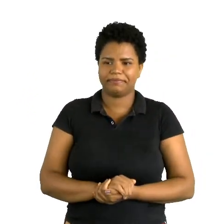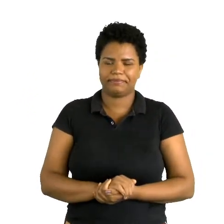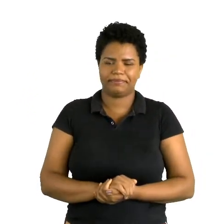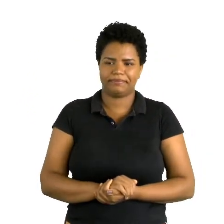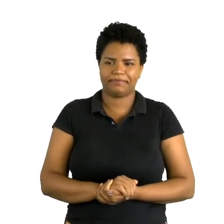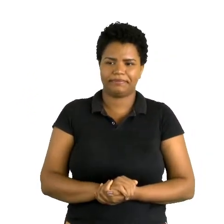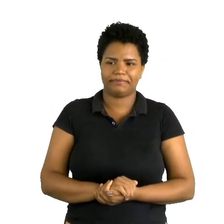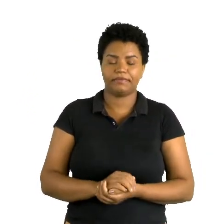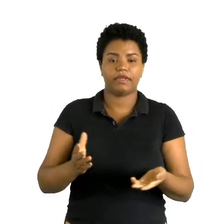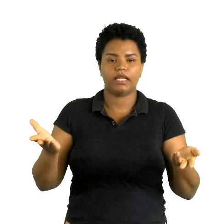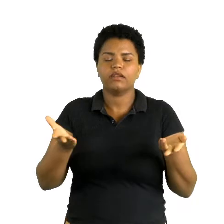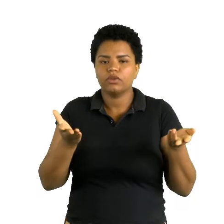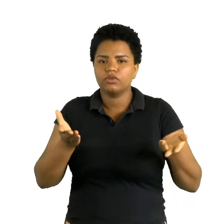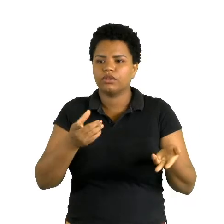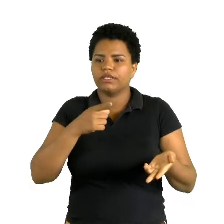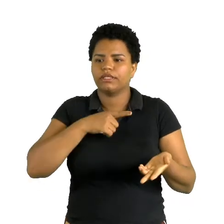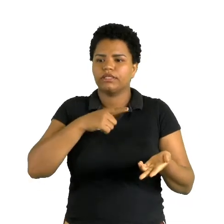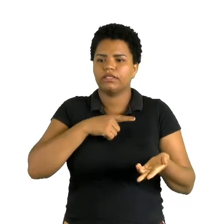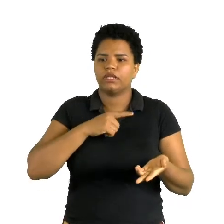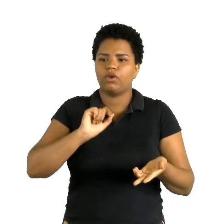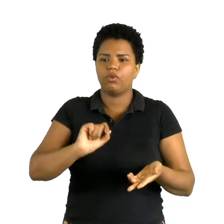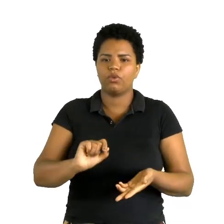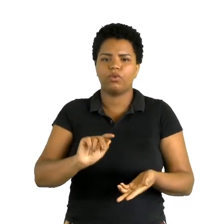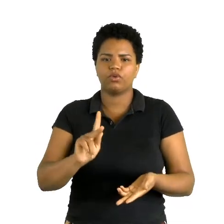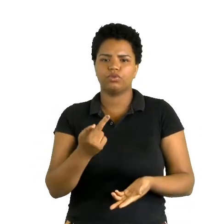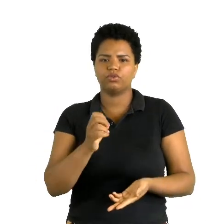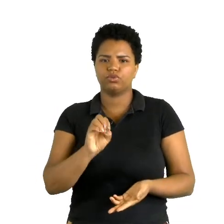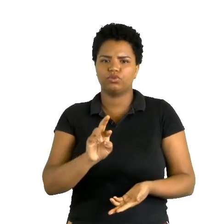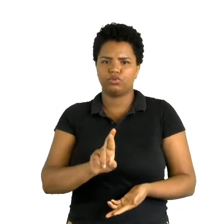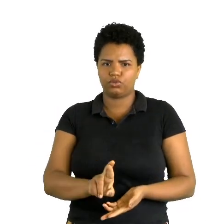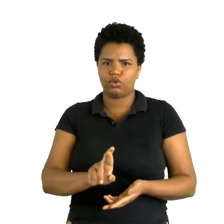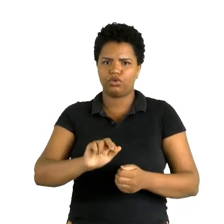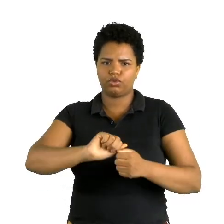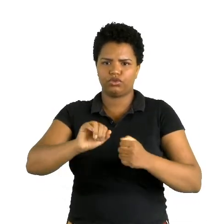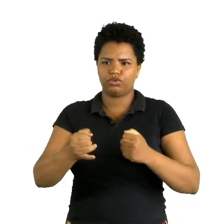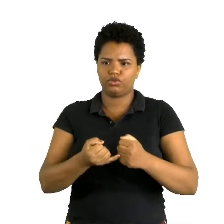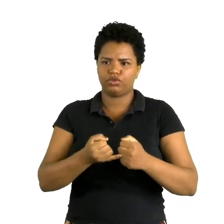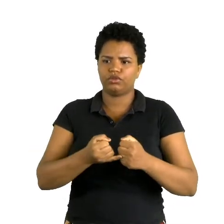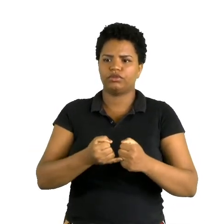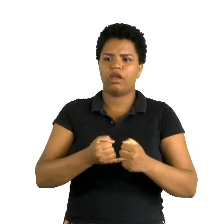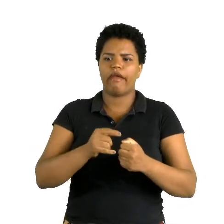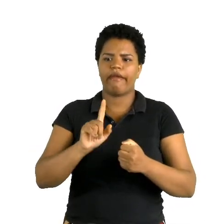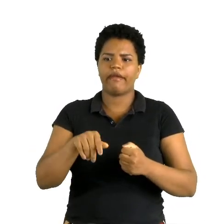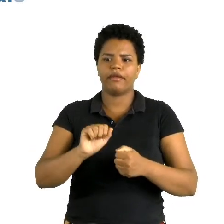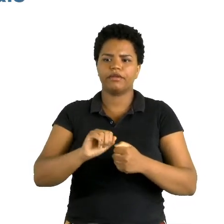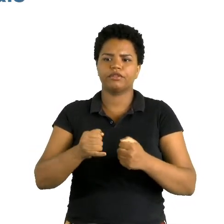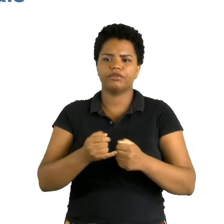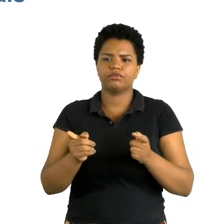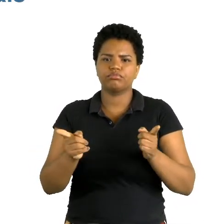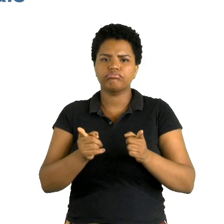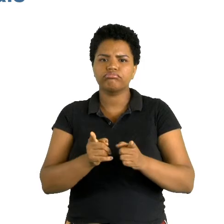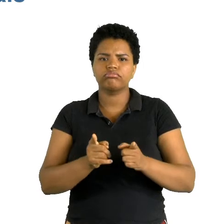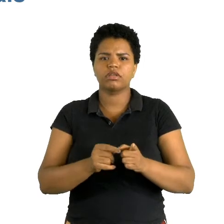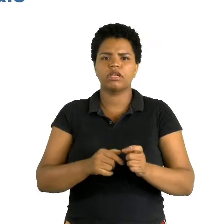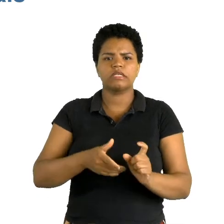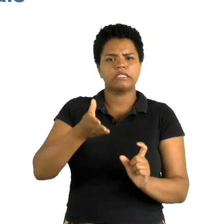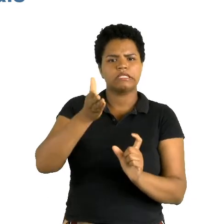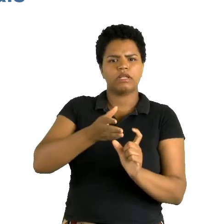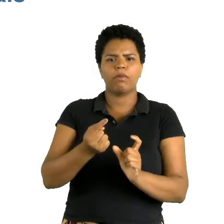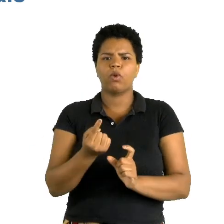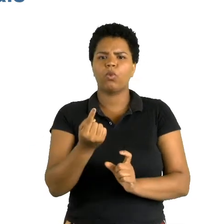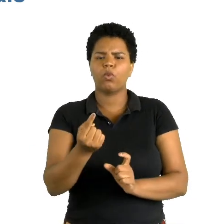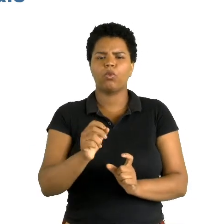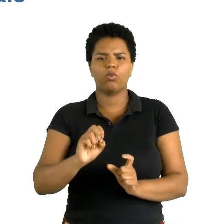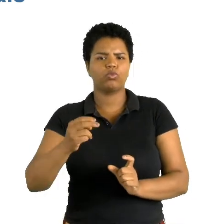nós temos, portanto, os nossos short adjectives, os nossos adjetivos curtos, de uma sílaba ou duas sílabas,